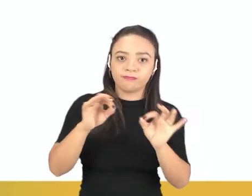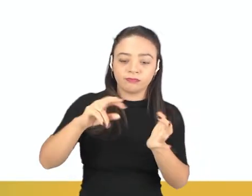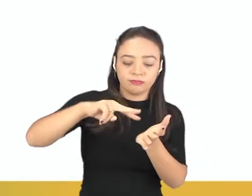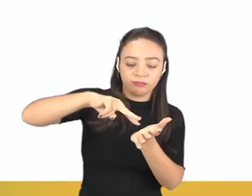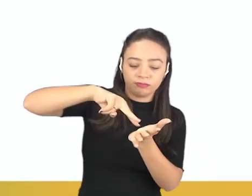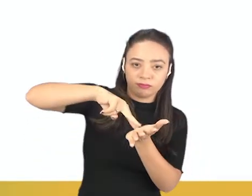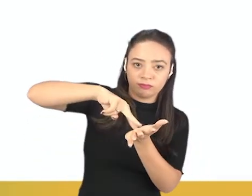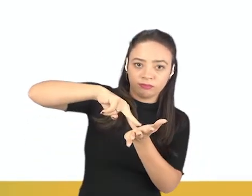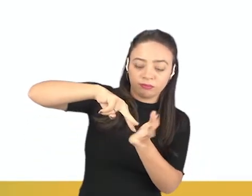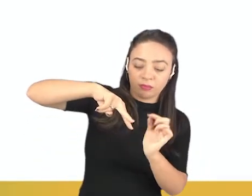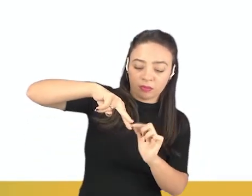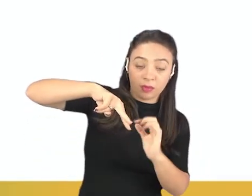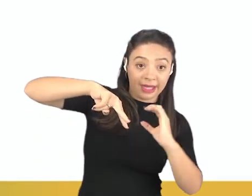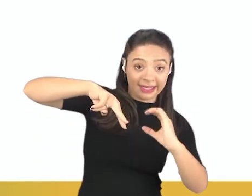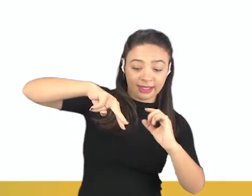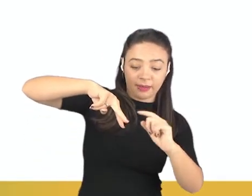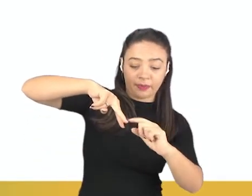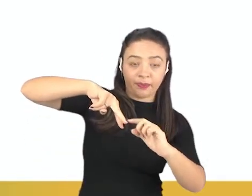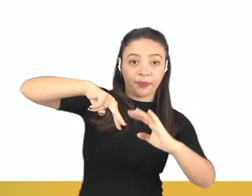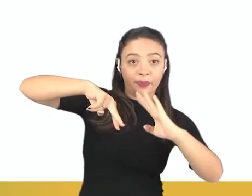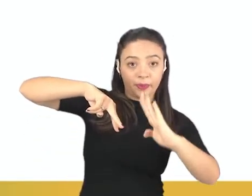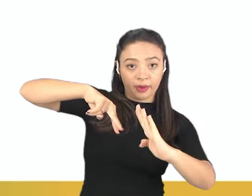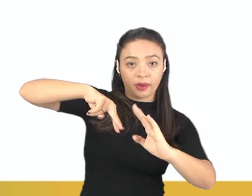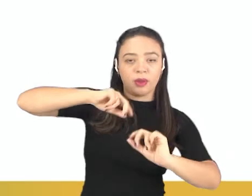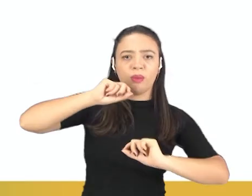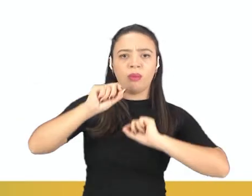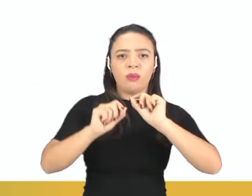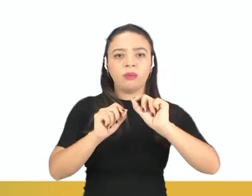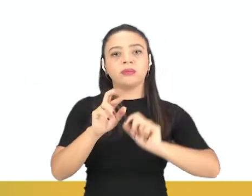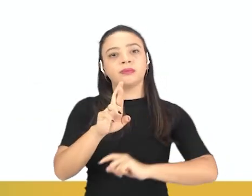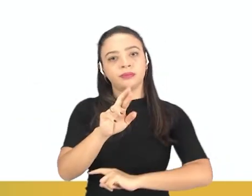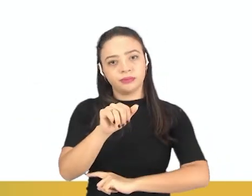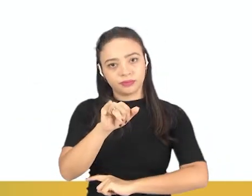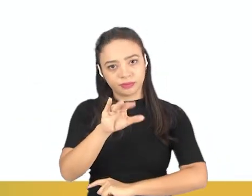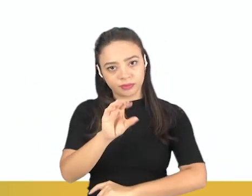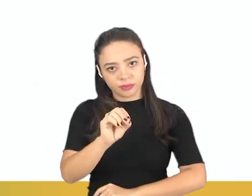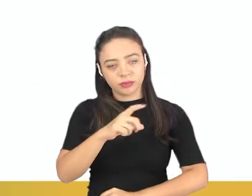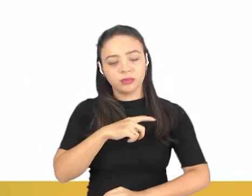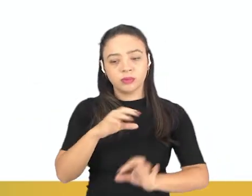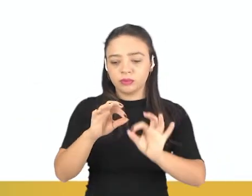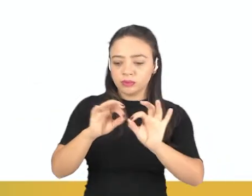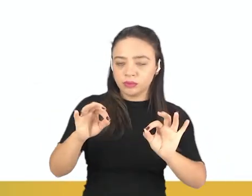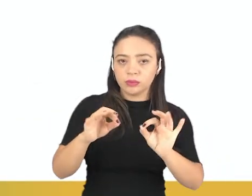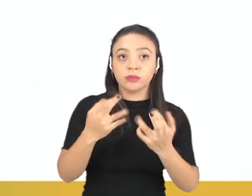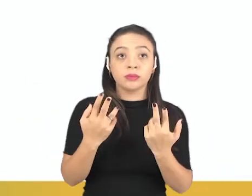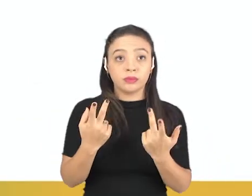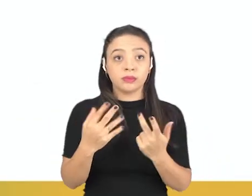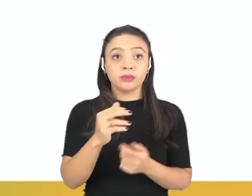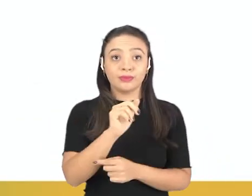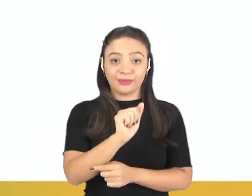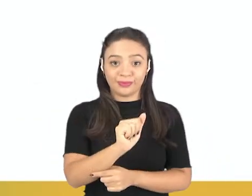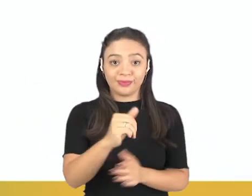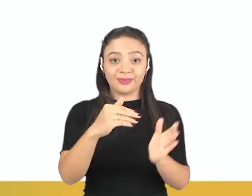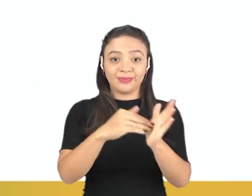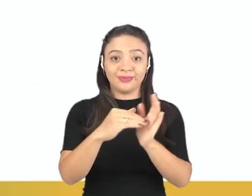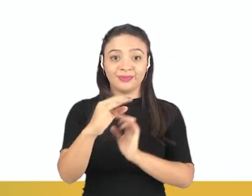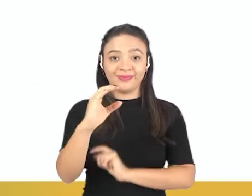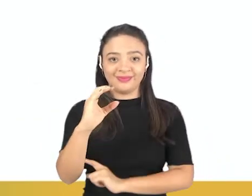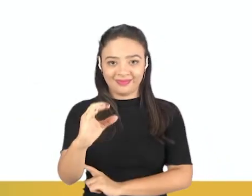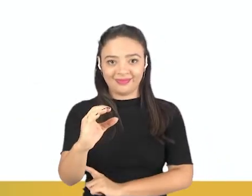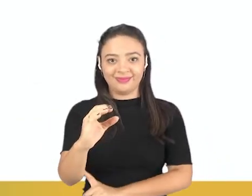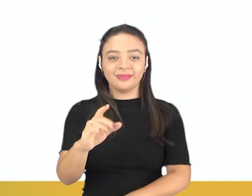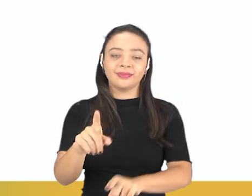ponto c ao ponto b é a medida do raio que é a mesma distância do ponto a ao ponto c que também